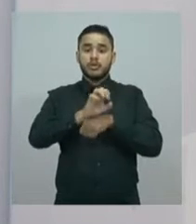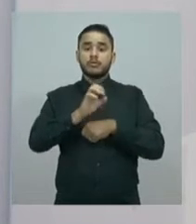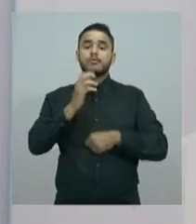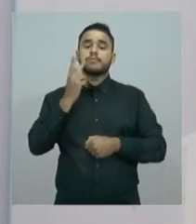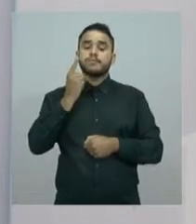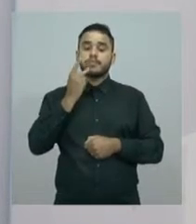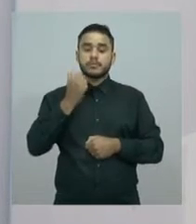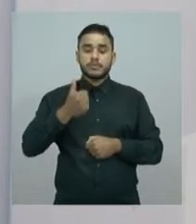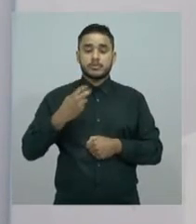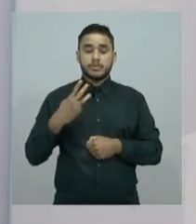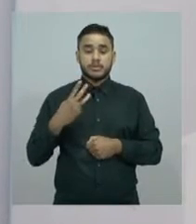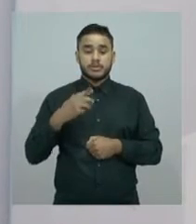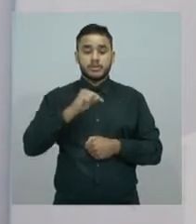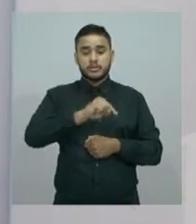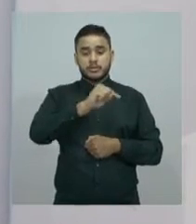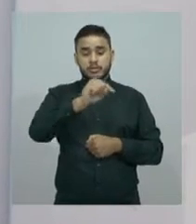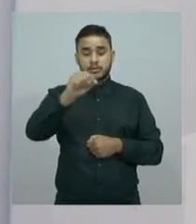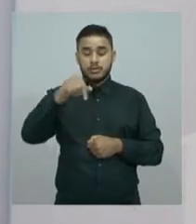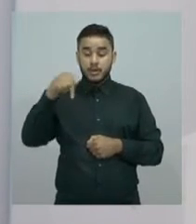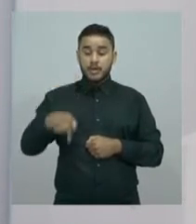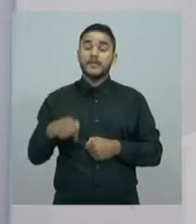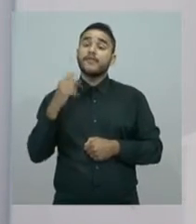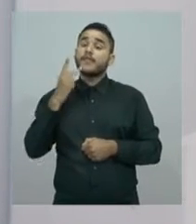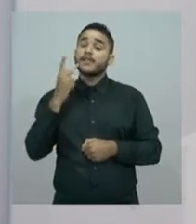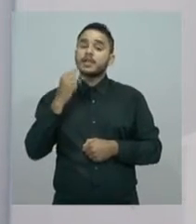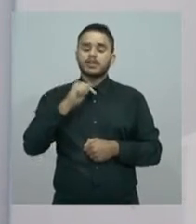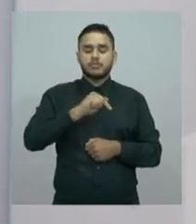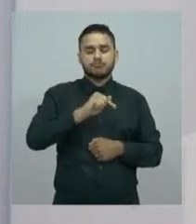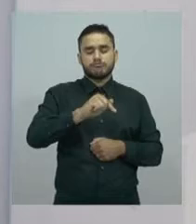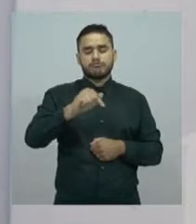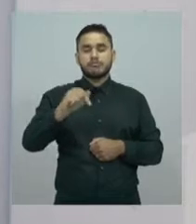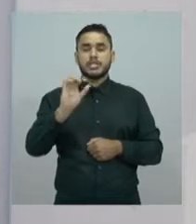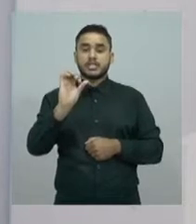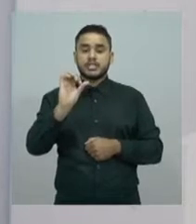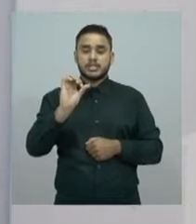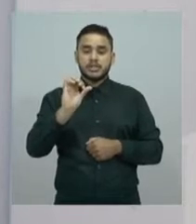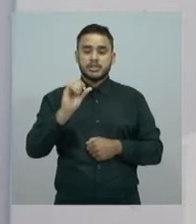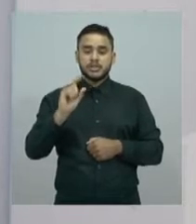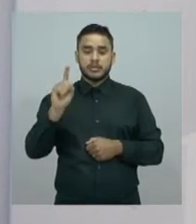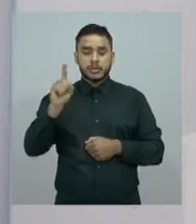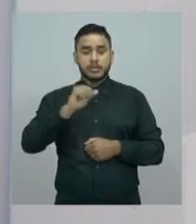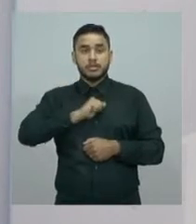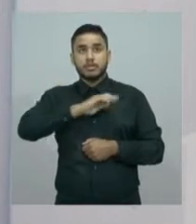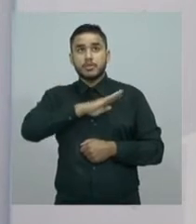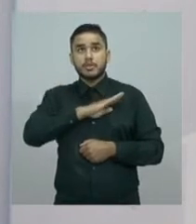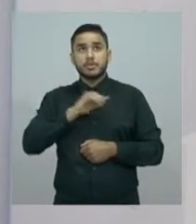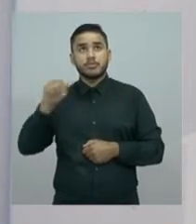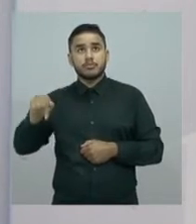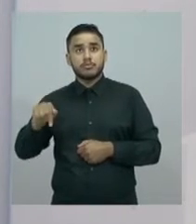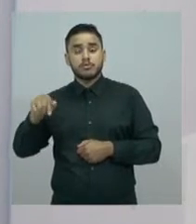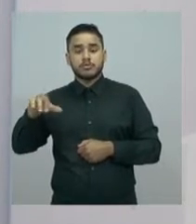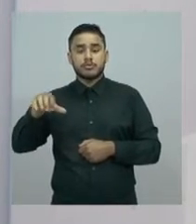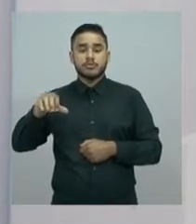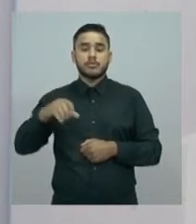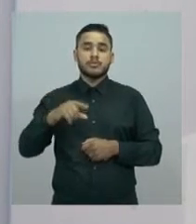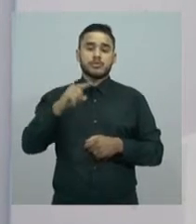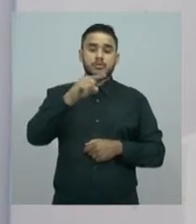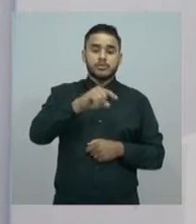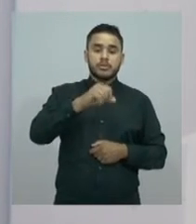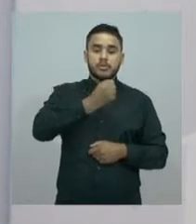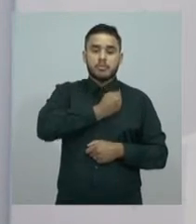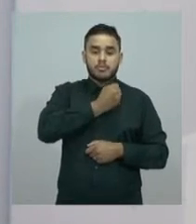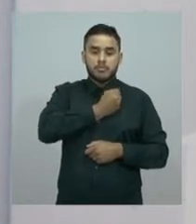especificamente em Fortaleza. São 6 núcleos, um no Antônio Bezerra, outro em